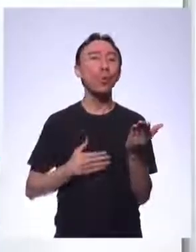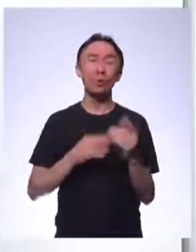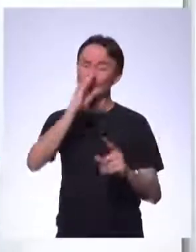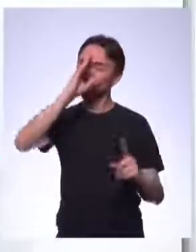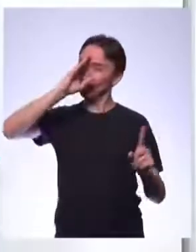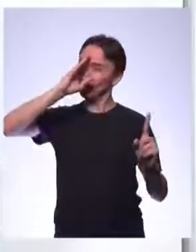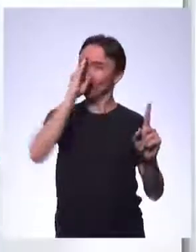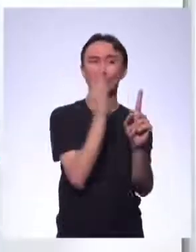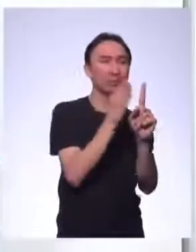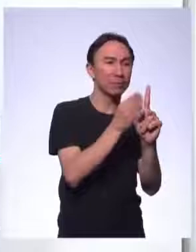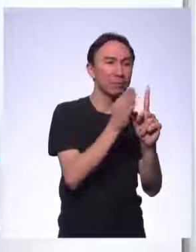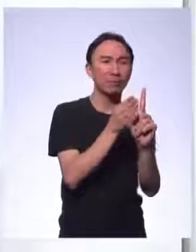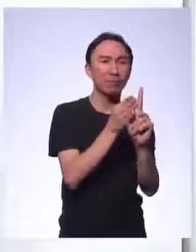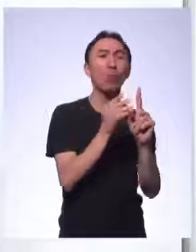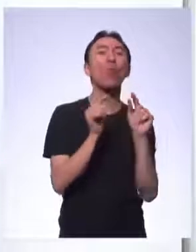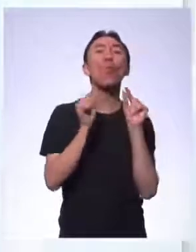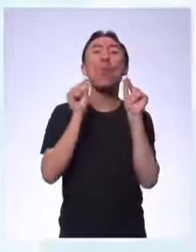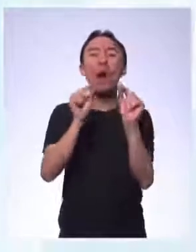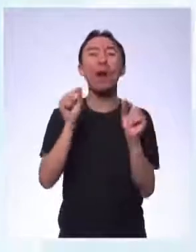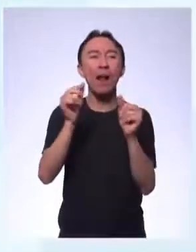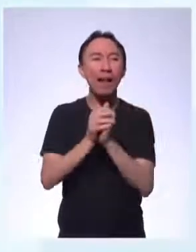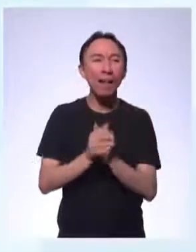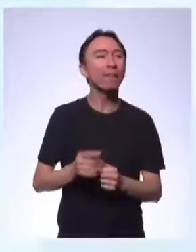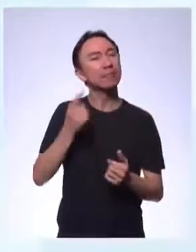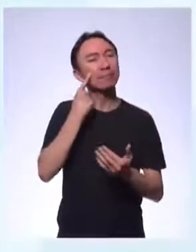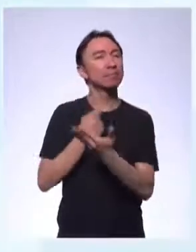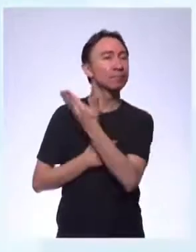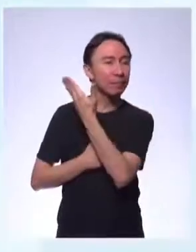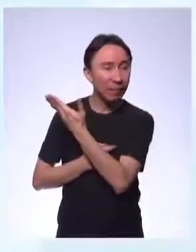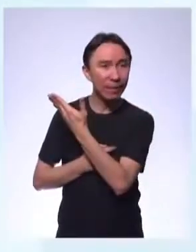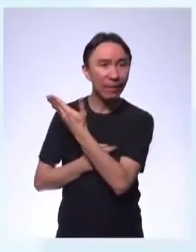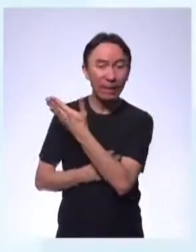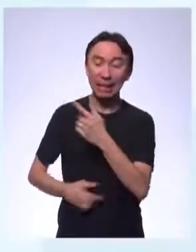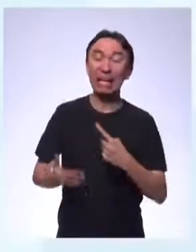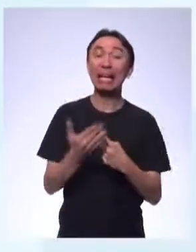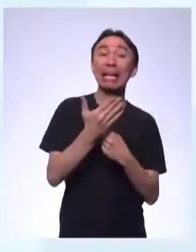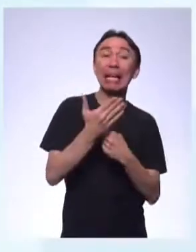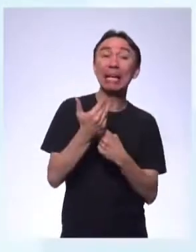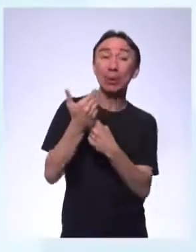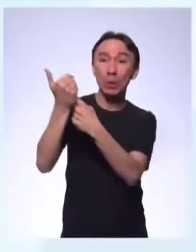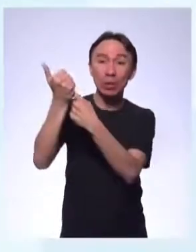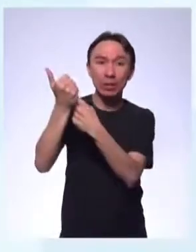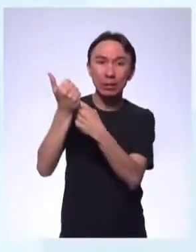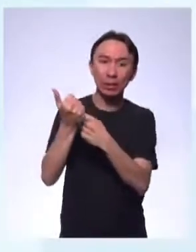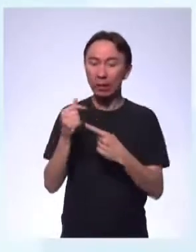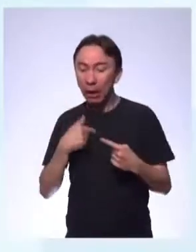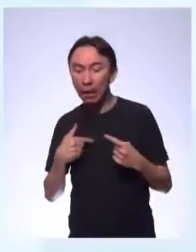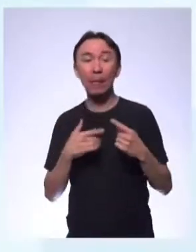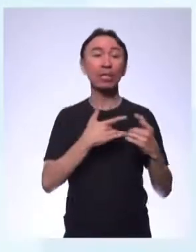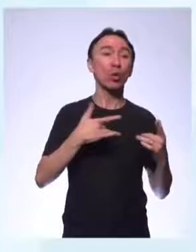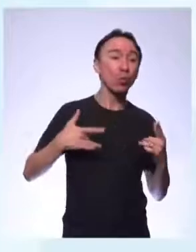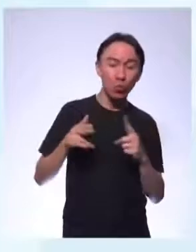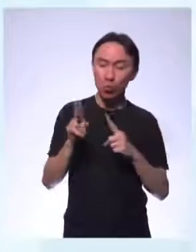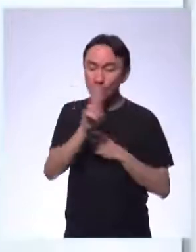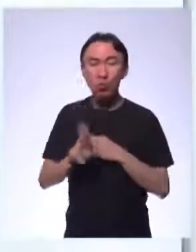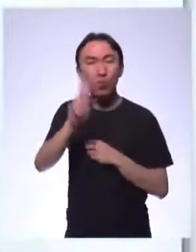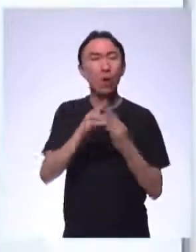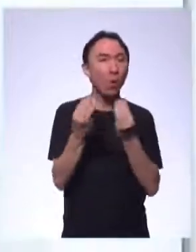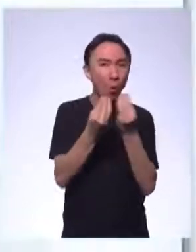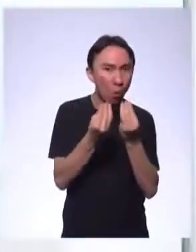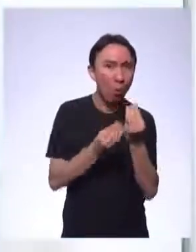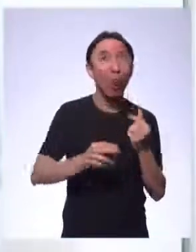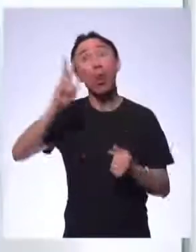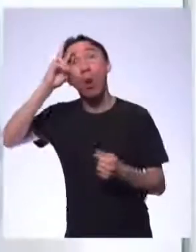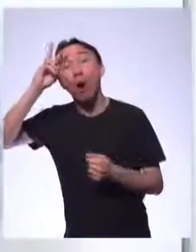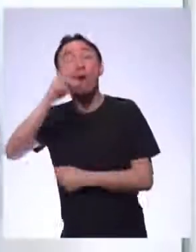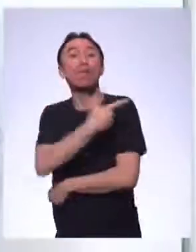desta aula aqui é refletir sobre o uso de tecnologias na saúde e conhecer a história das vacinas, tá